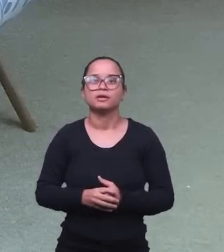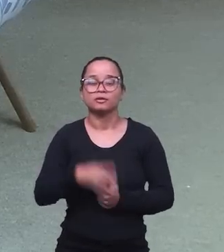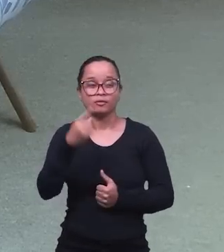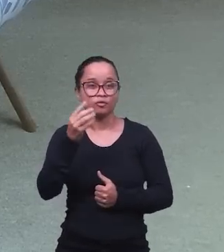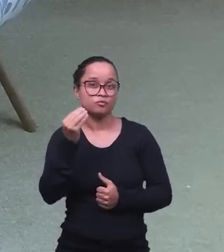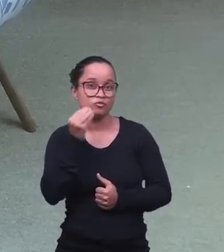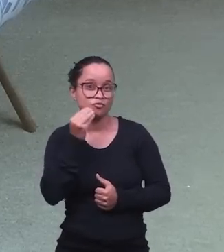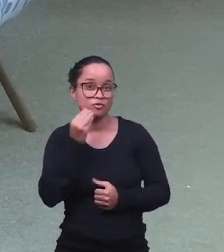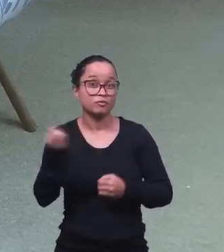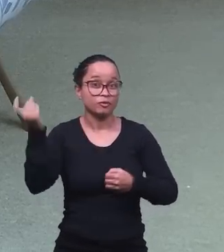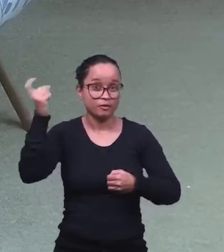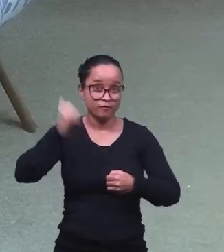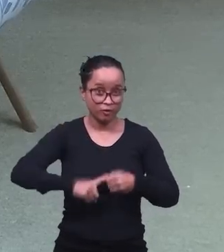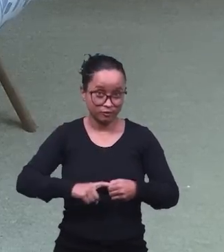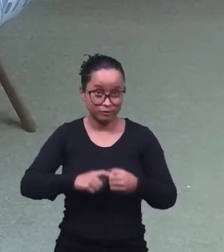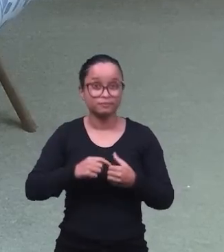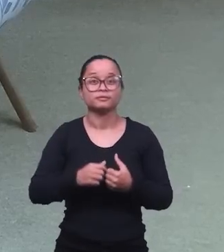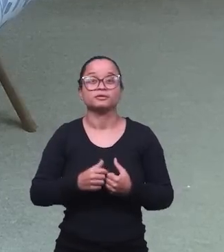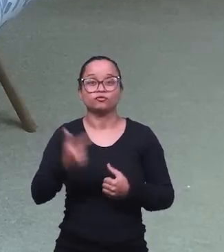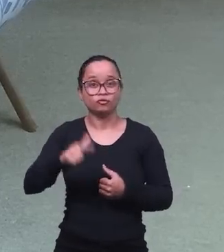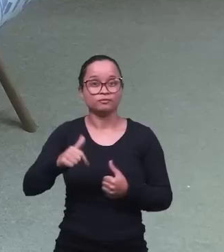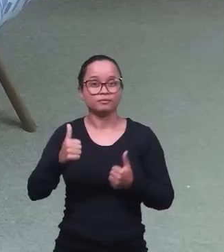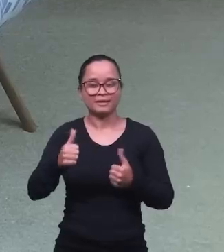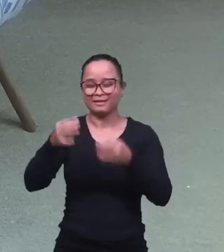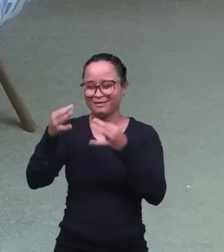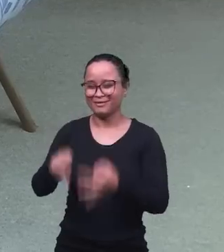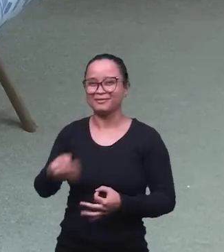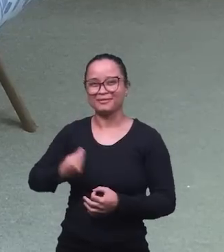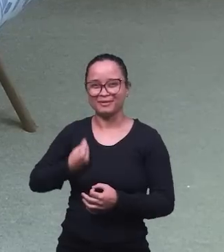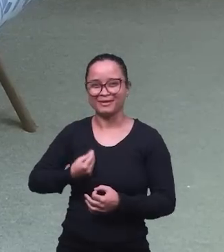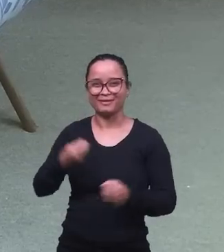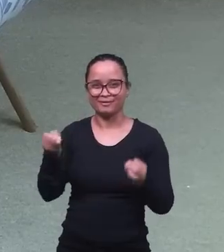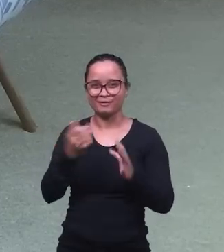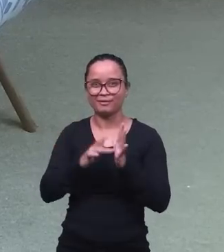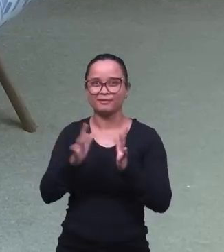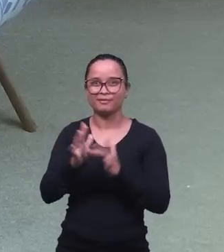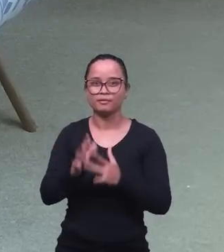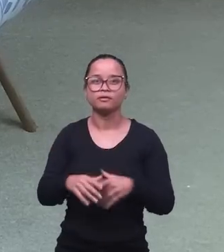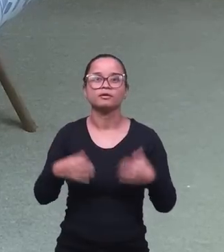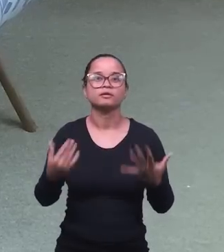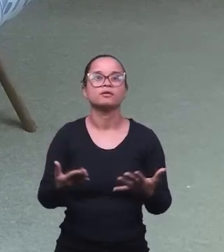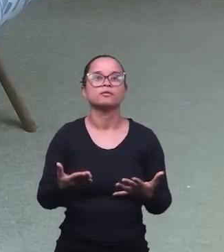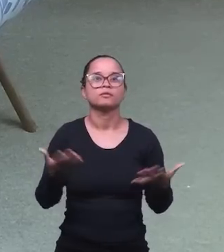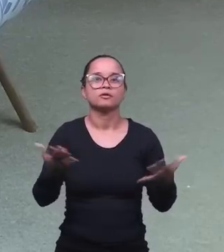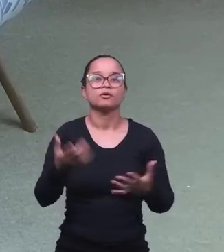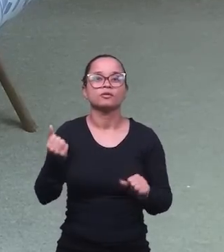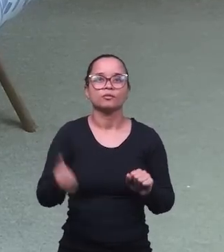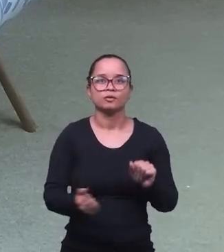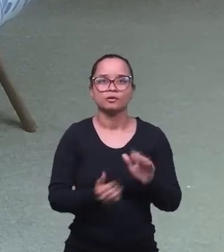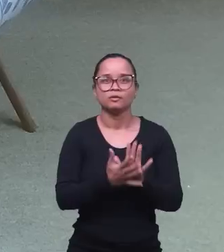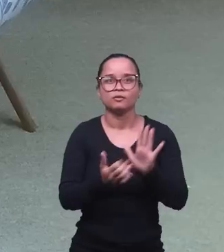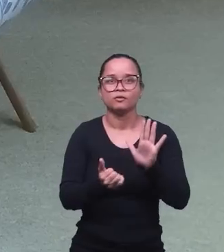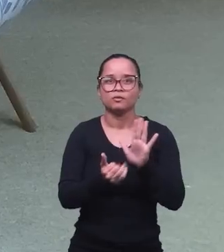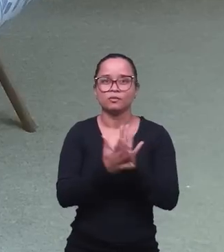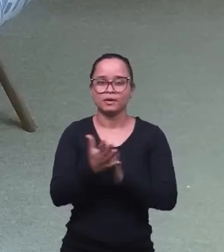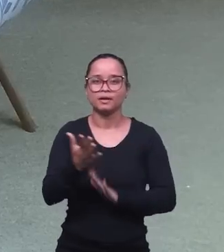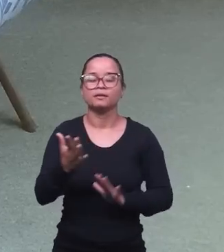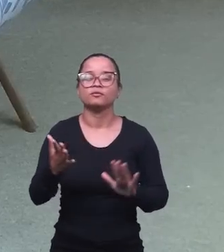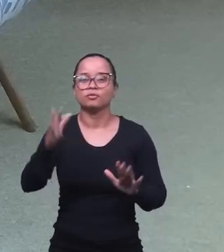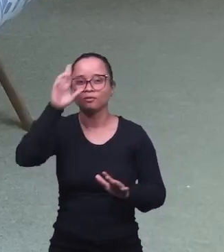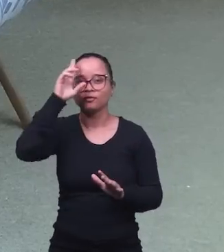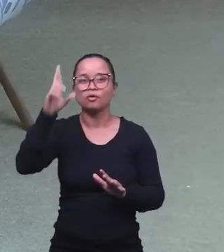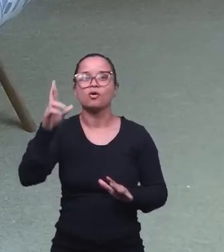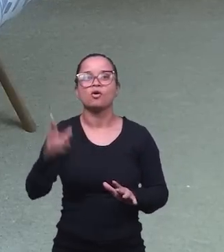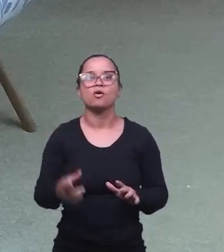pela Jesus. oportunidade que você retorne. Bem? Com certeza. Glória a Estaremos Jesus. aqui. Glória a Amém. Jesus. Então vamos agora louvar ao Senhor com um dos hinos